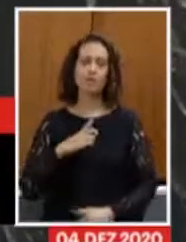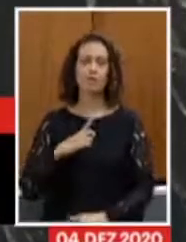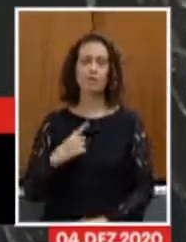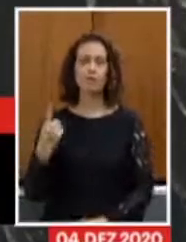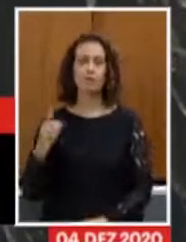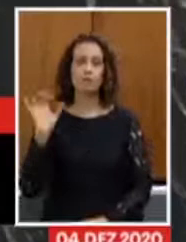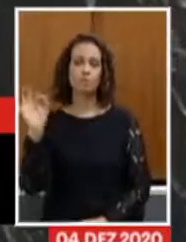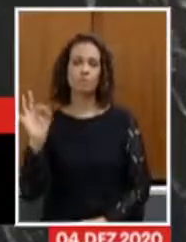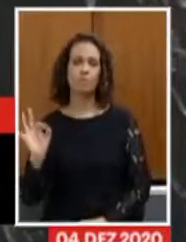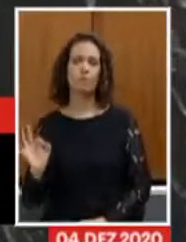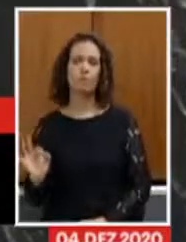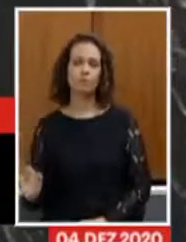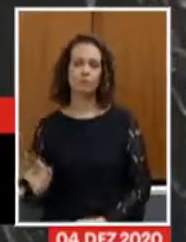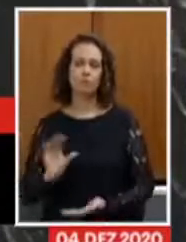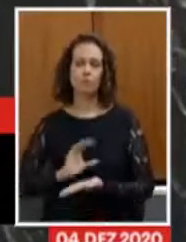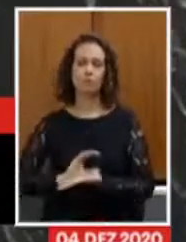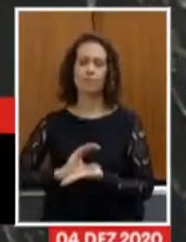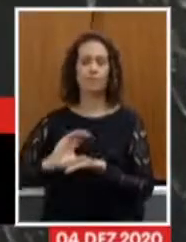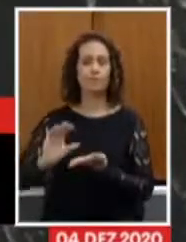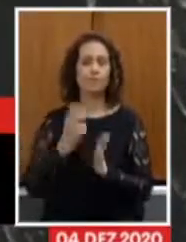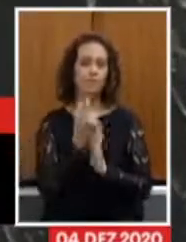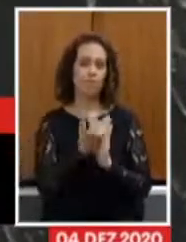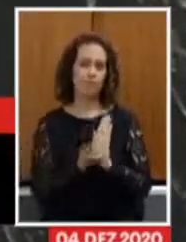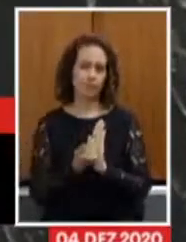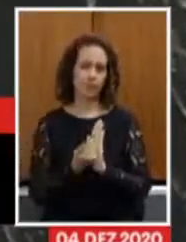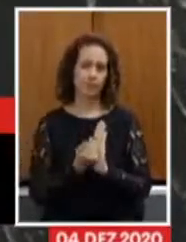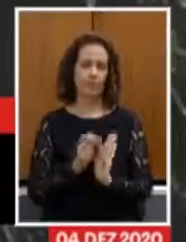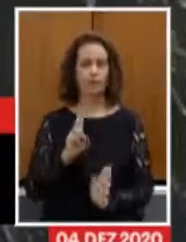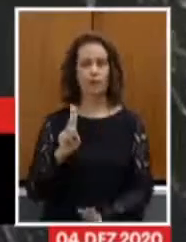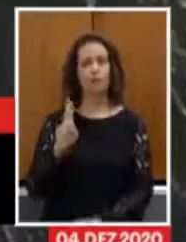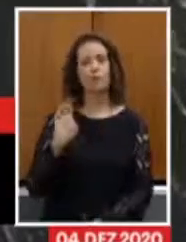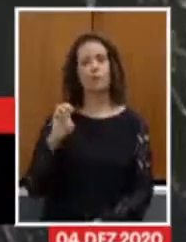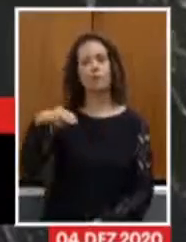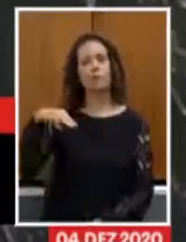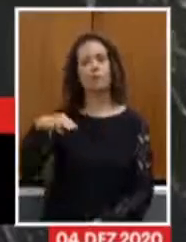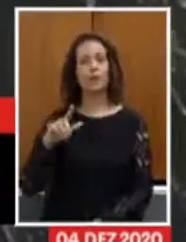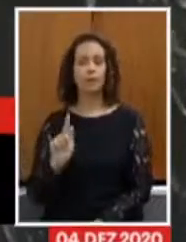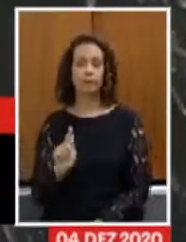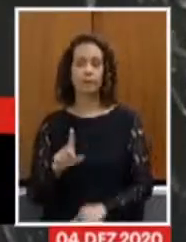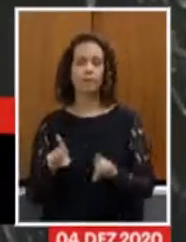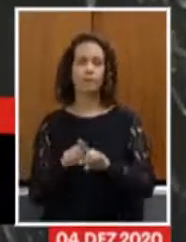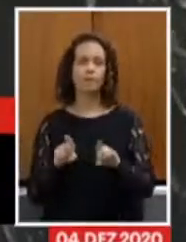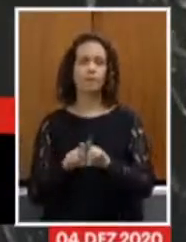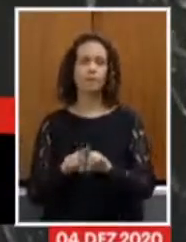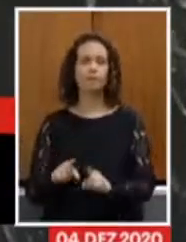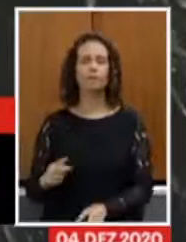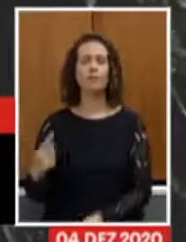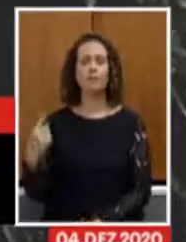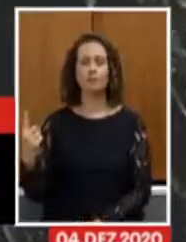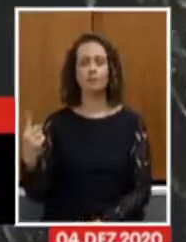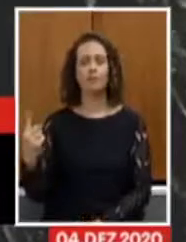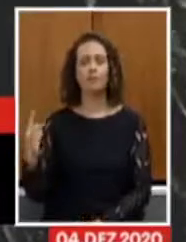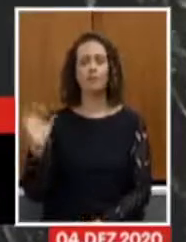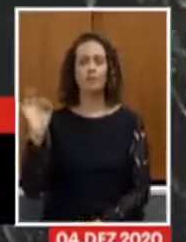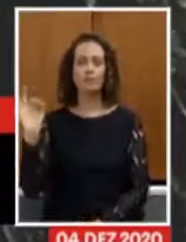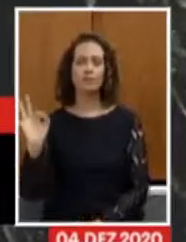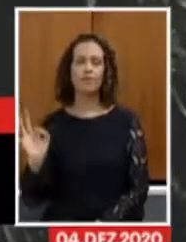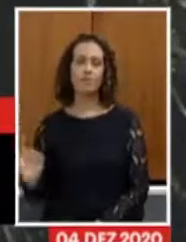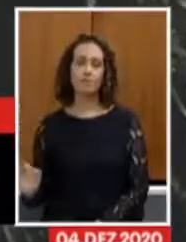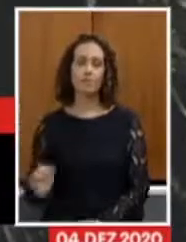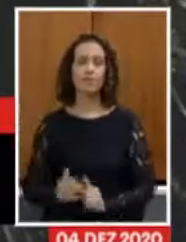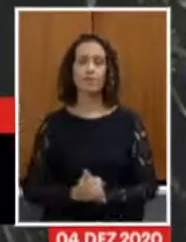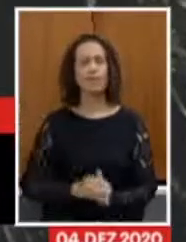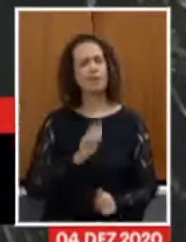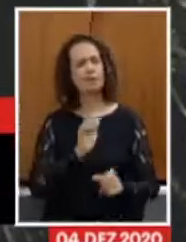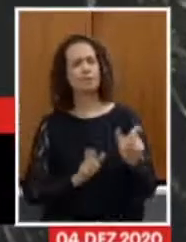de investimento do orçamento na UENG e 1% do investimento na Unimontes. As pessoas podem estar se perguntando como